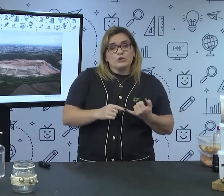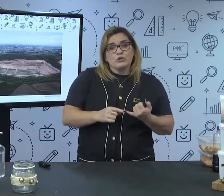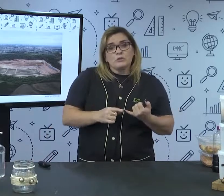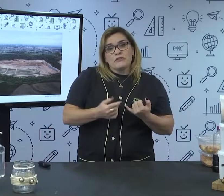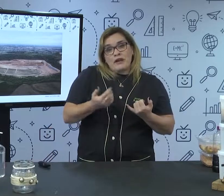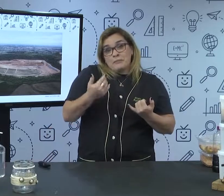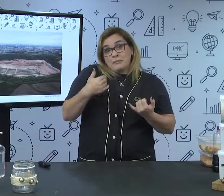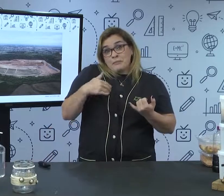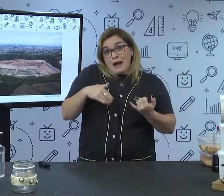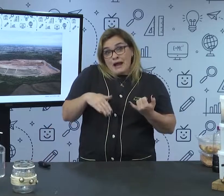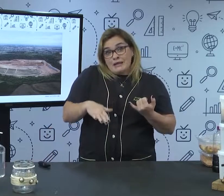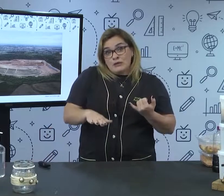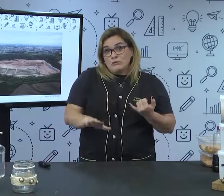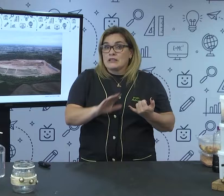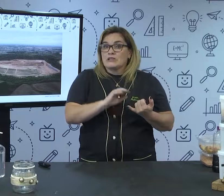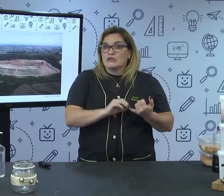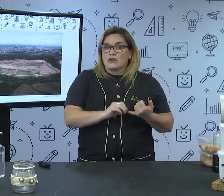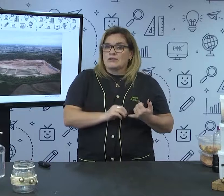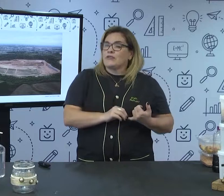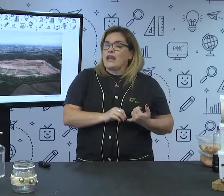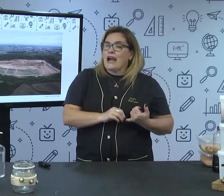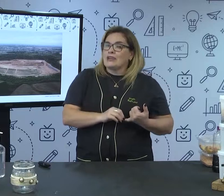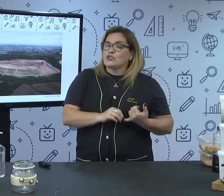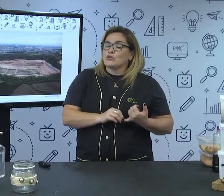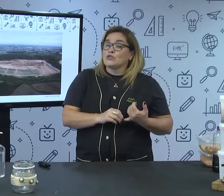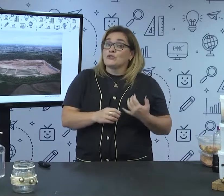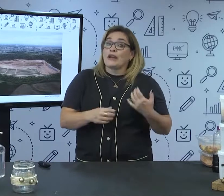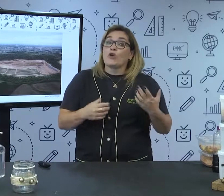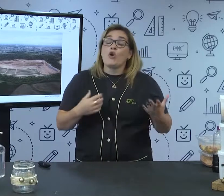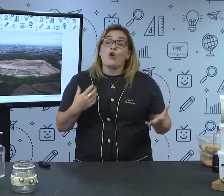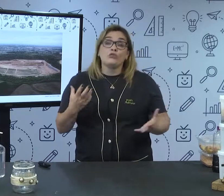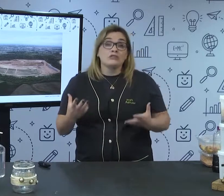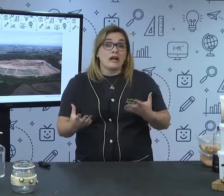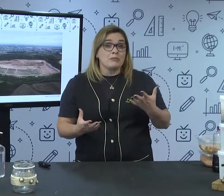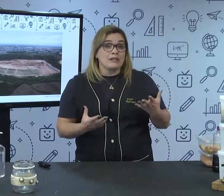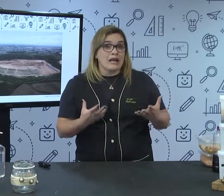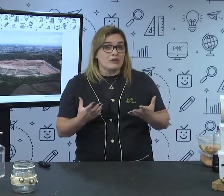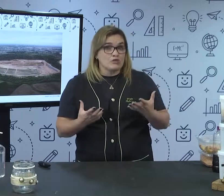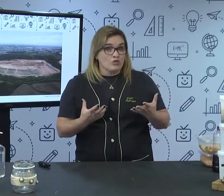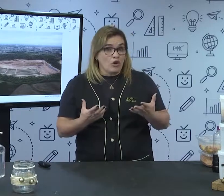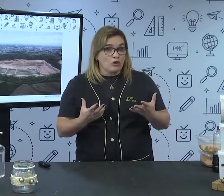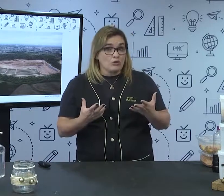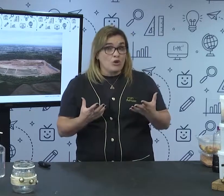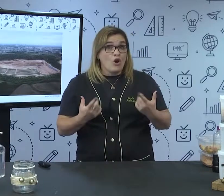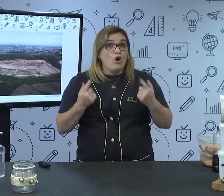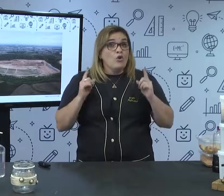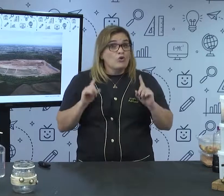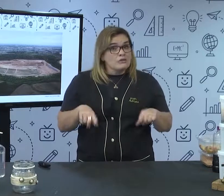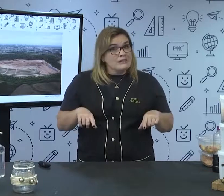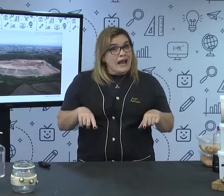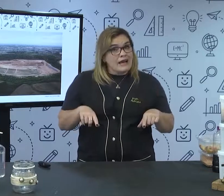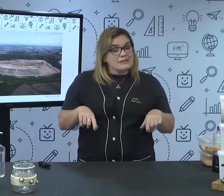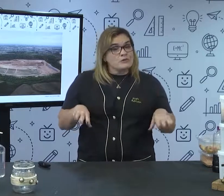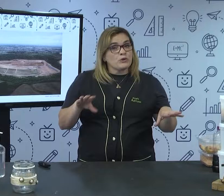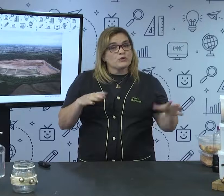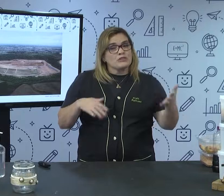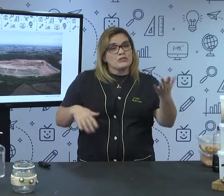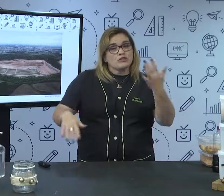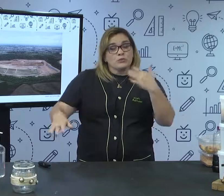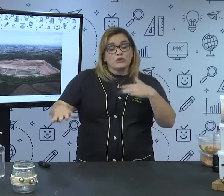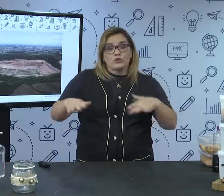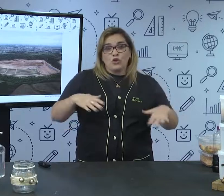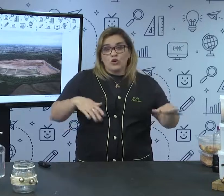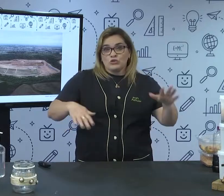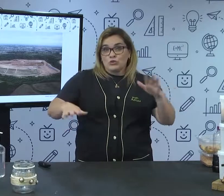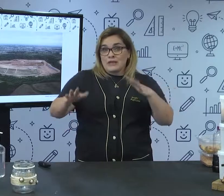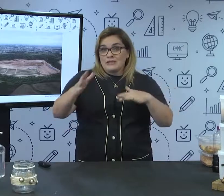O churume vai para os lençóis freáticos, vai contaminar o solo. Os gases